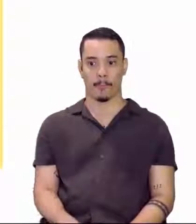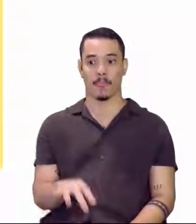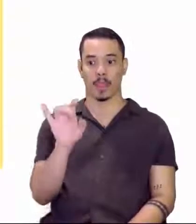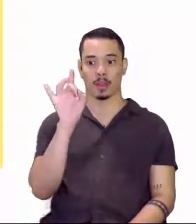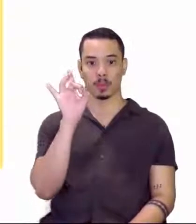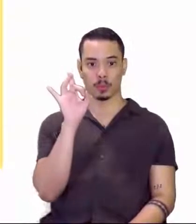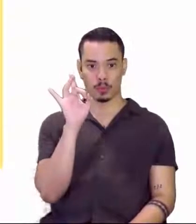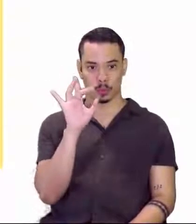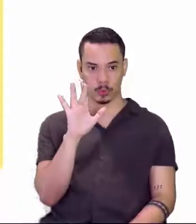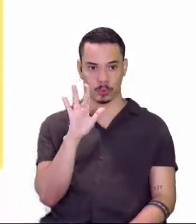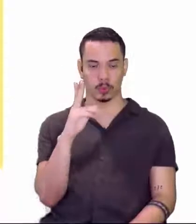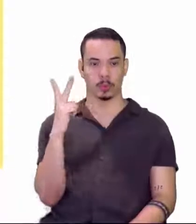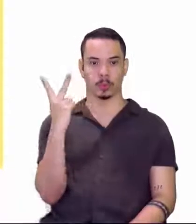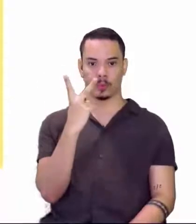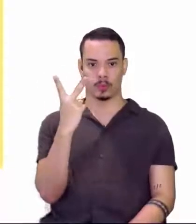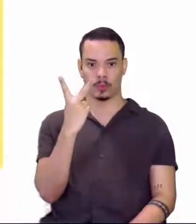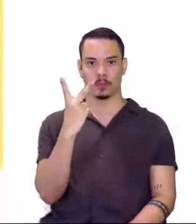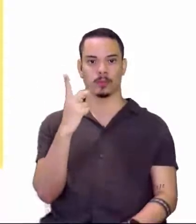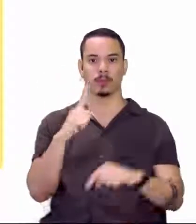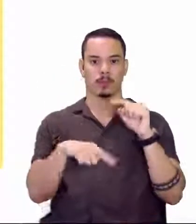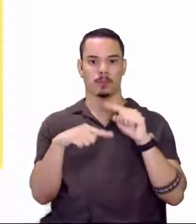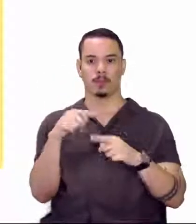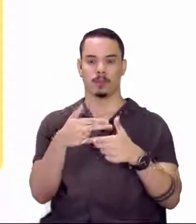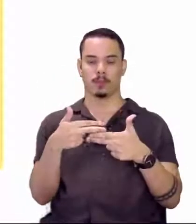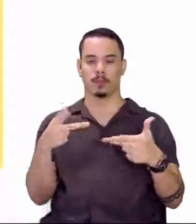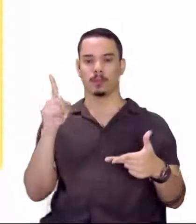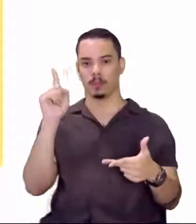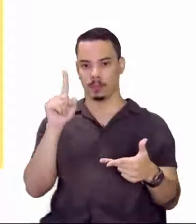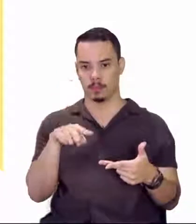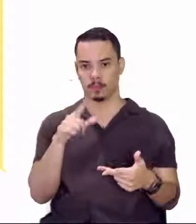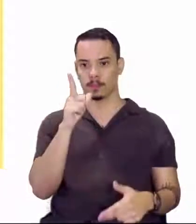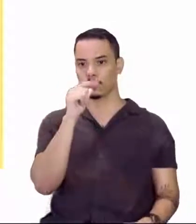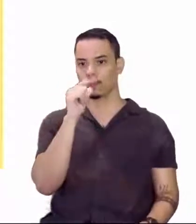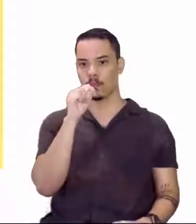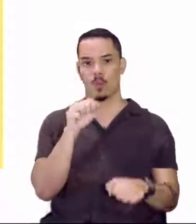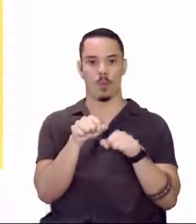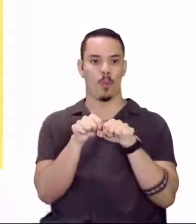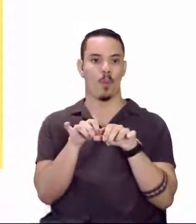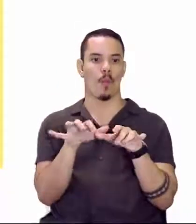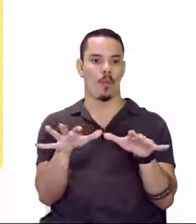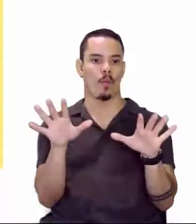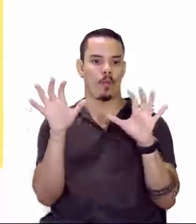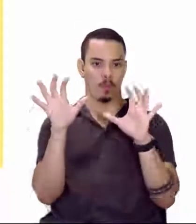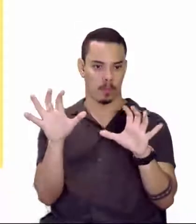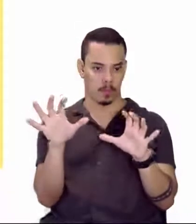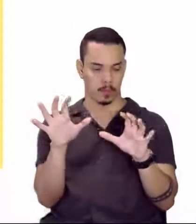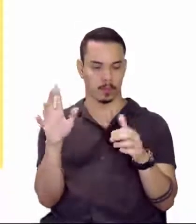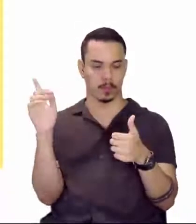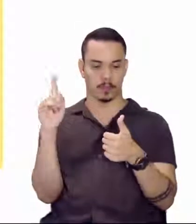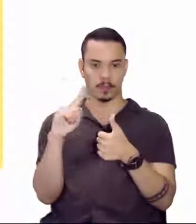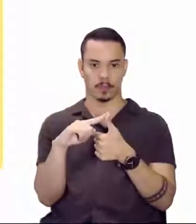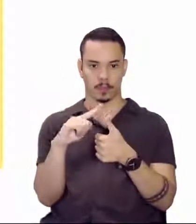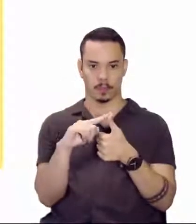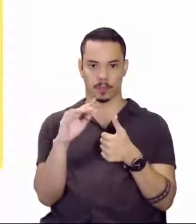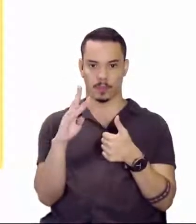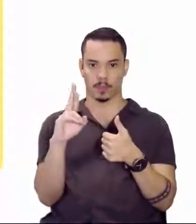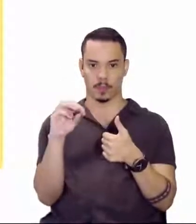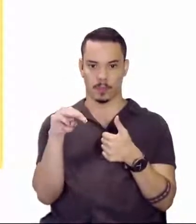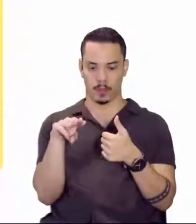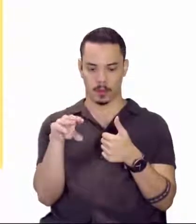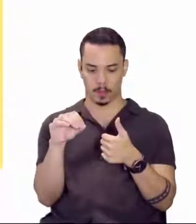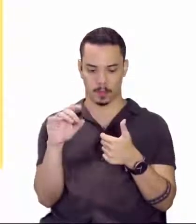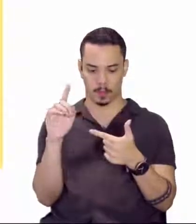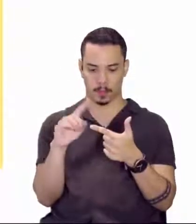Somente 2 elementos são líquidos em tais condições: o